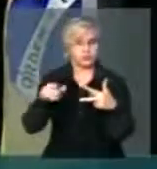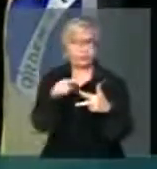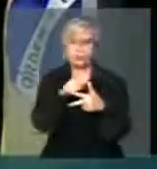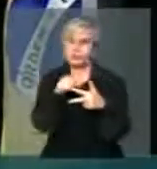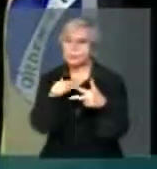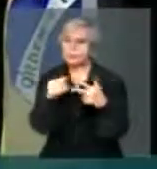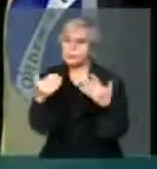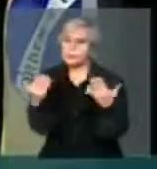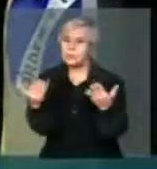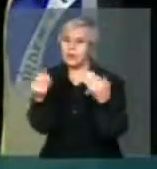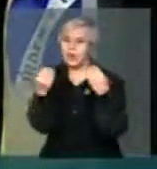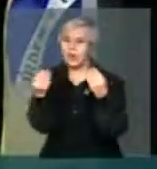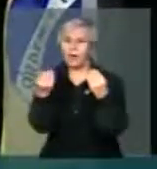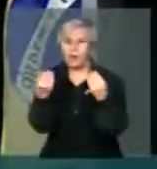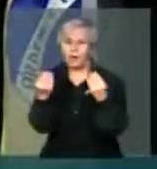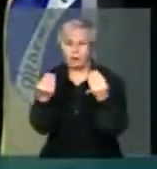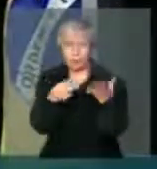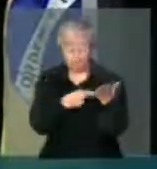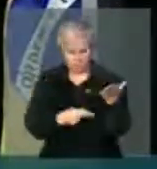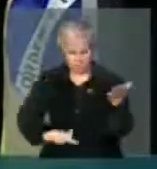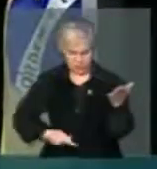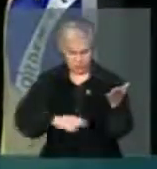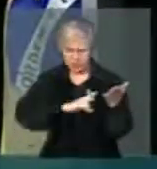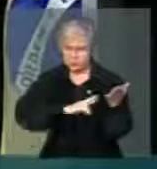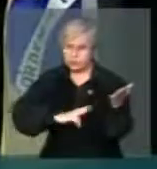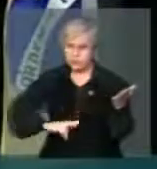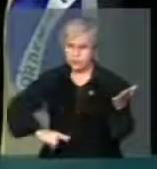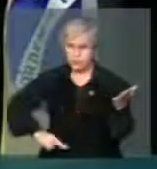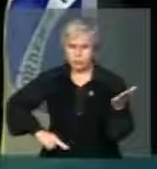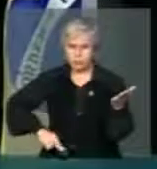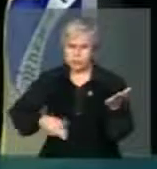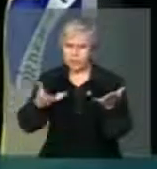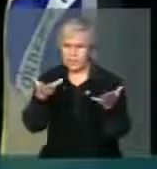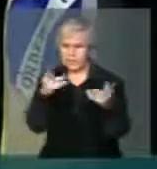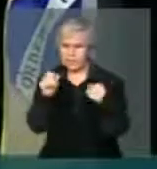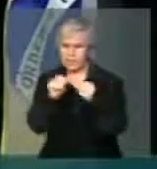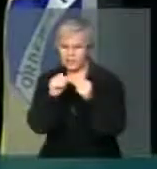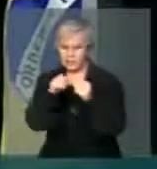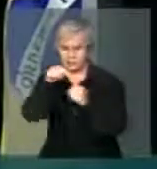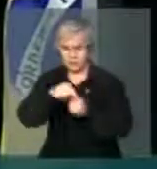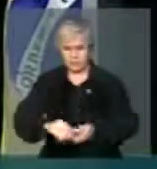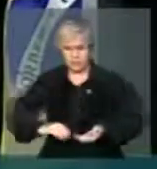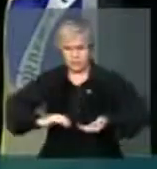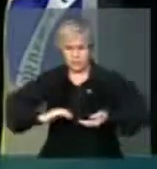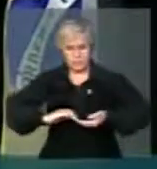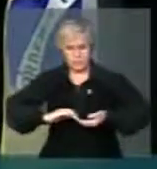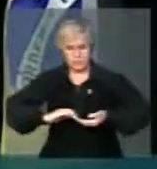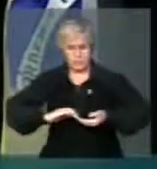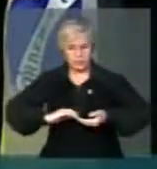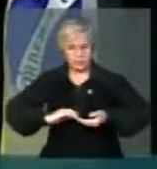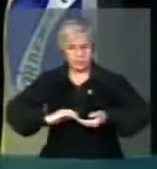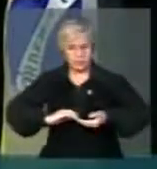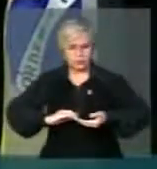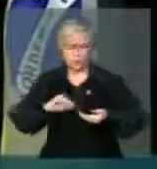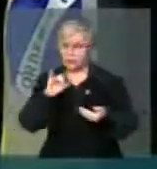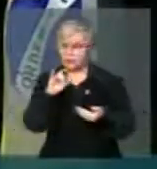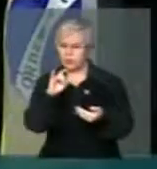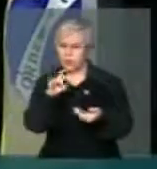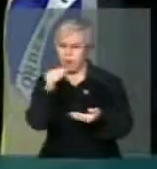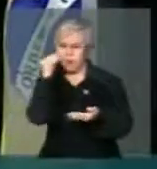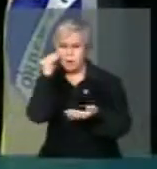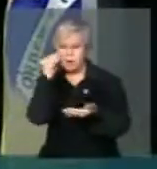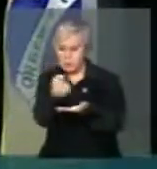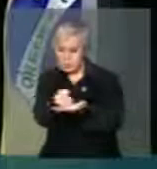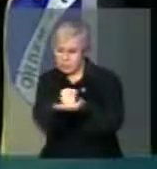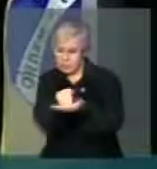não é possível que a Presidente da República queira fazer desse Congresso um mero